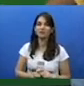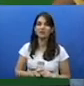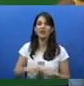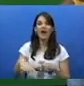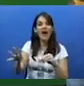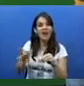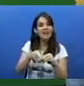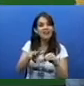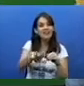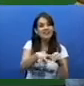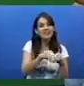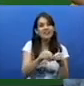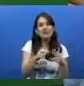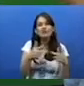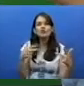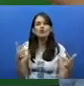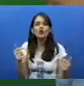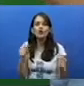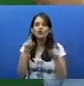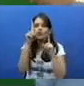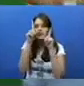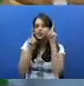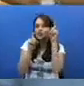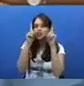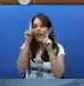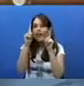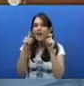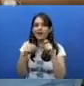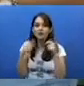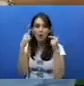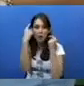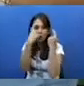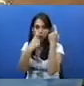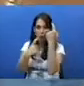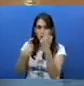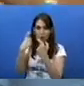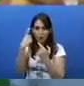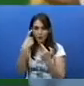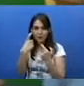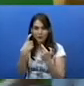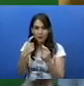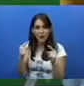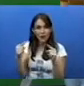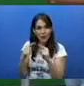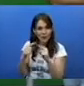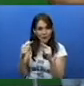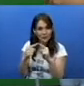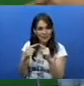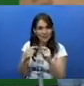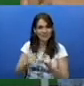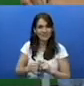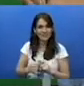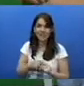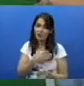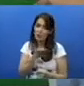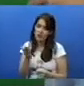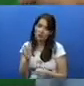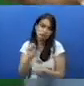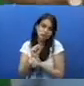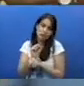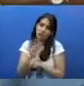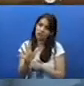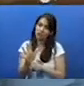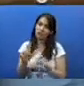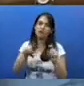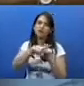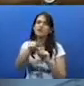gestos e expressões do rosto que combinem com o que é contado. Então, fica aqui uma sugestão, tá? Se você quiser fazer